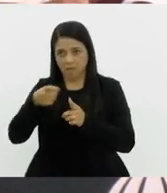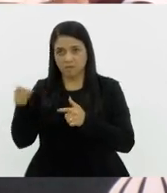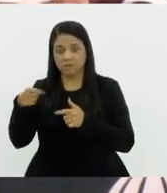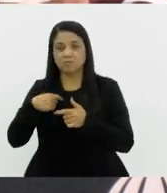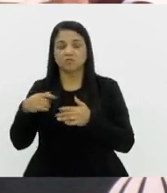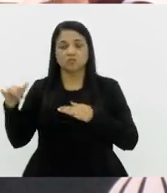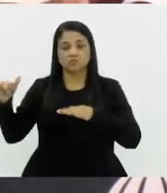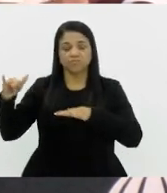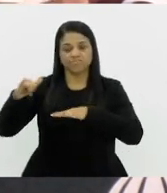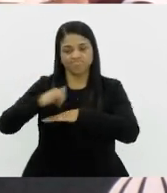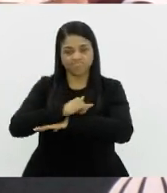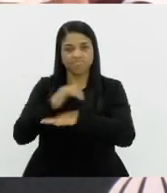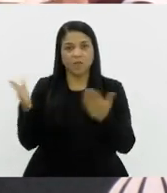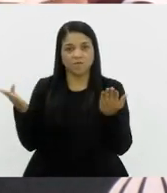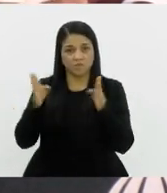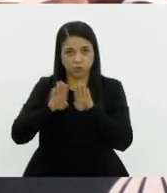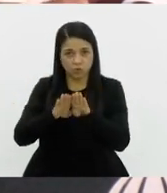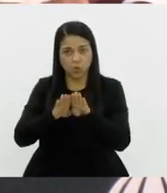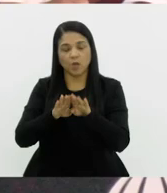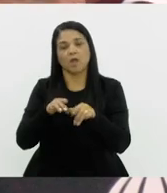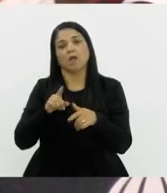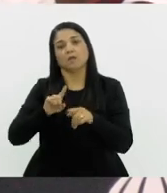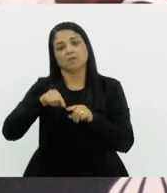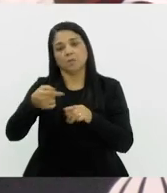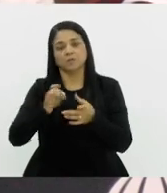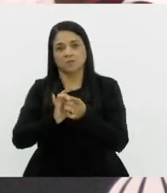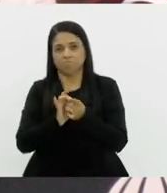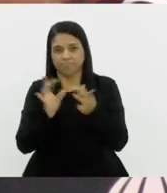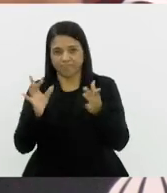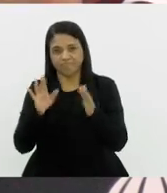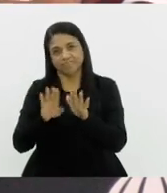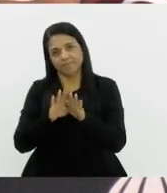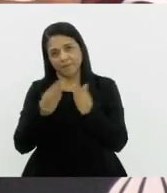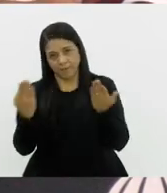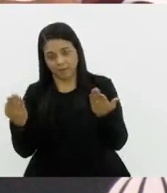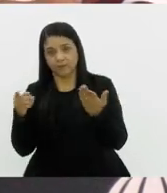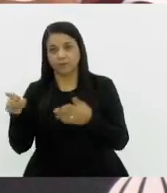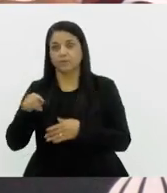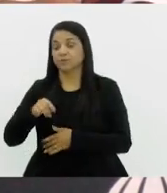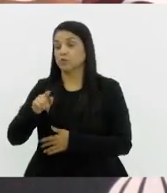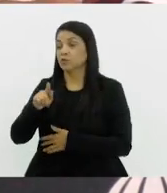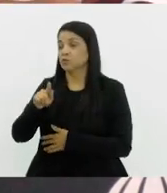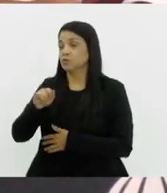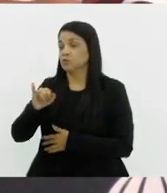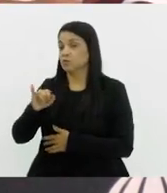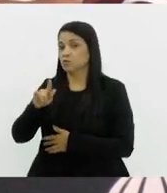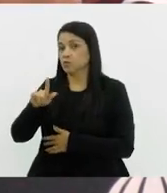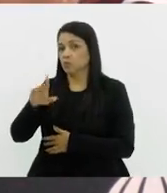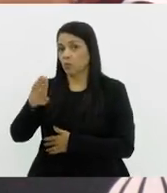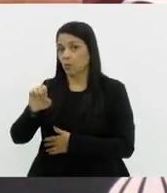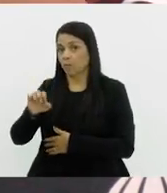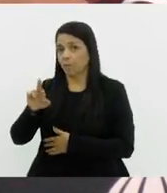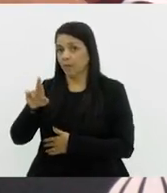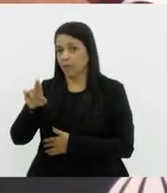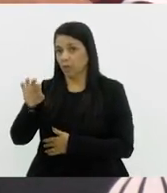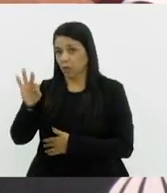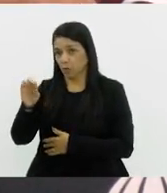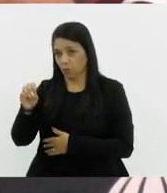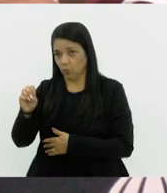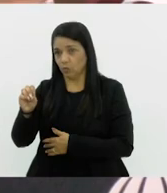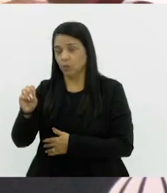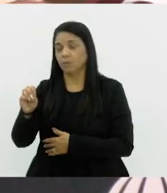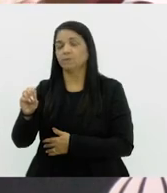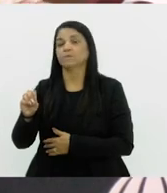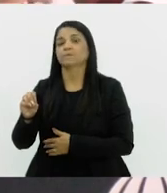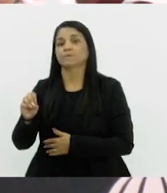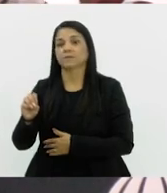reaberto. Então, eu queria... O Gilberto trouxe até... Ele é representante... Pois não? Entregou já. Já entregou,